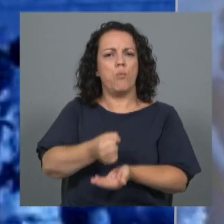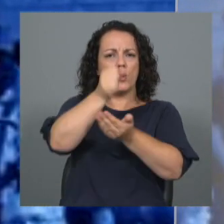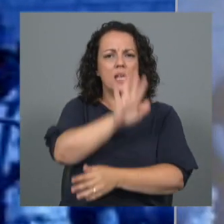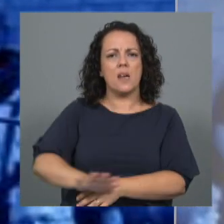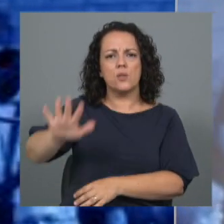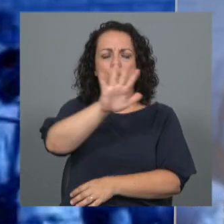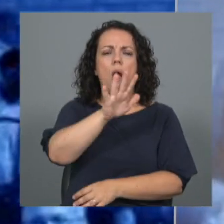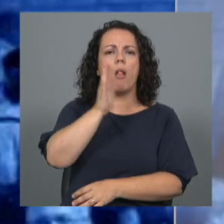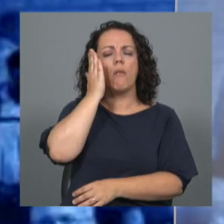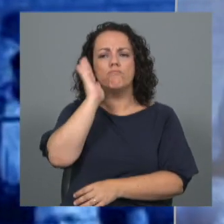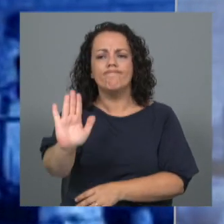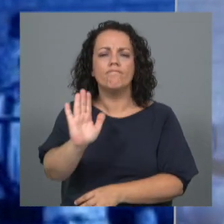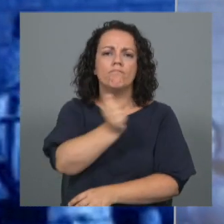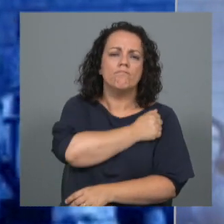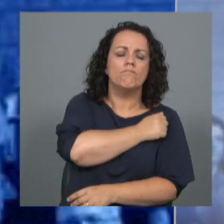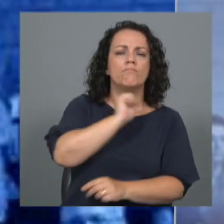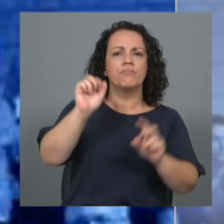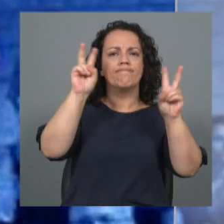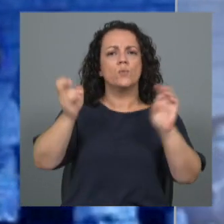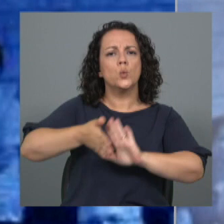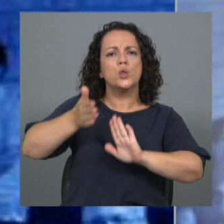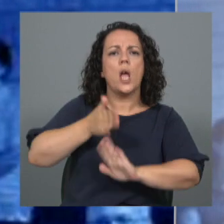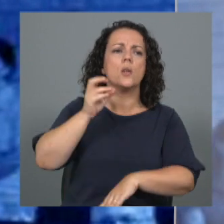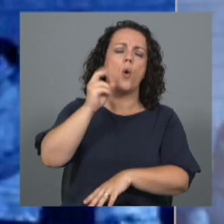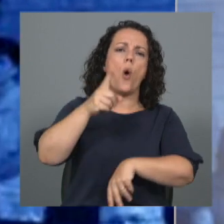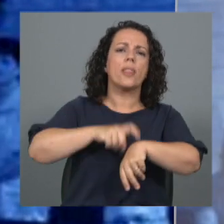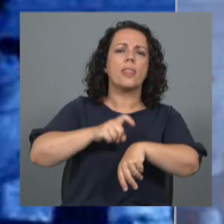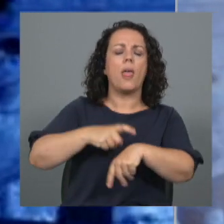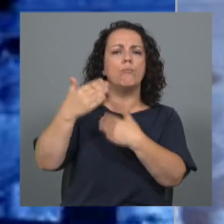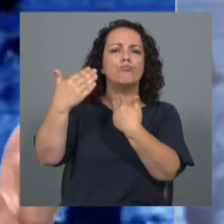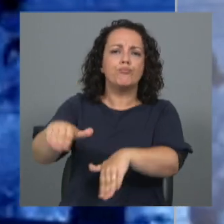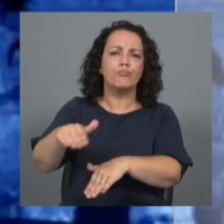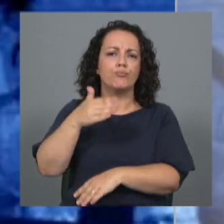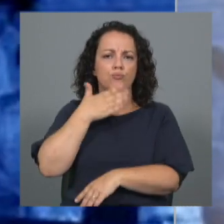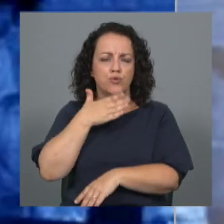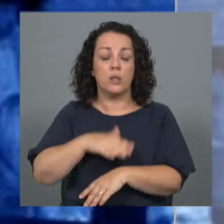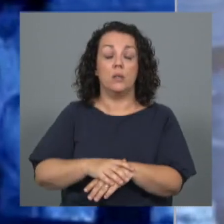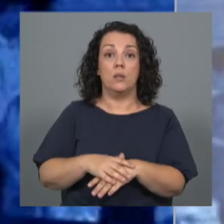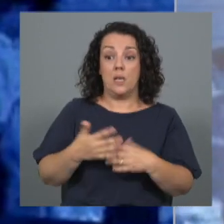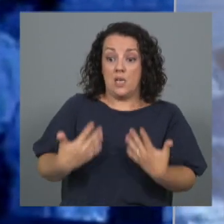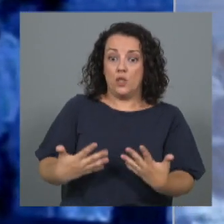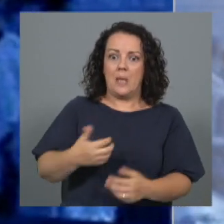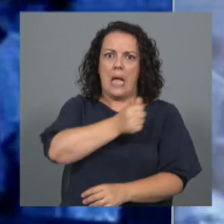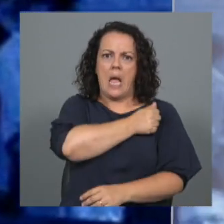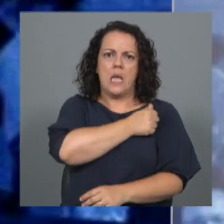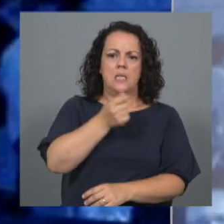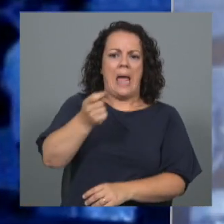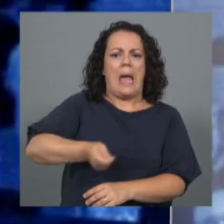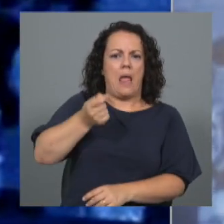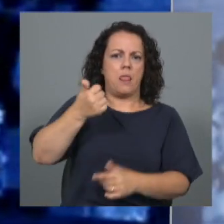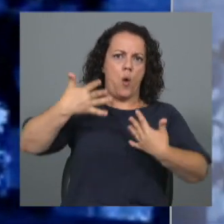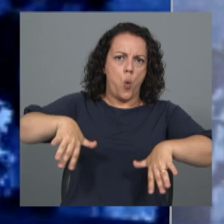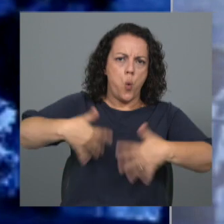Urgente e Temporário, no momento em que as rendas estão particularmente altas e o custo da habitação também subiu